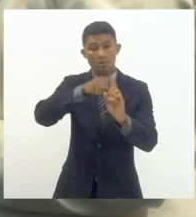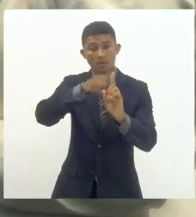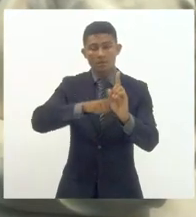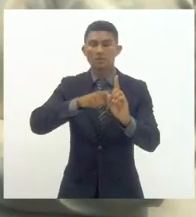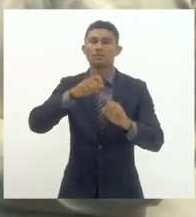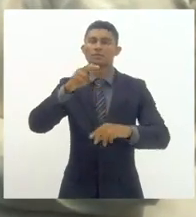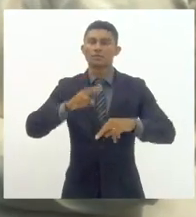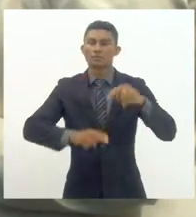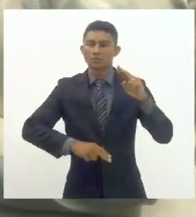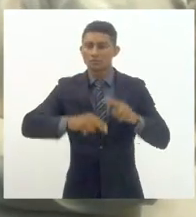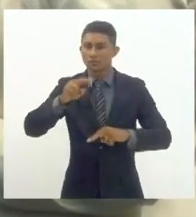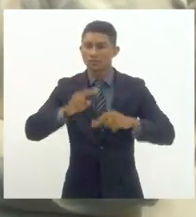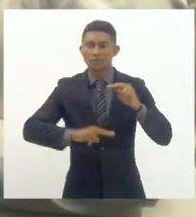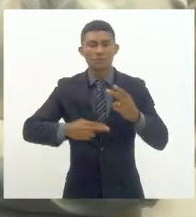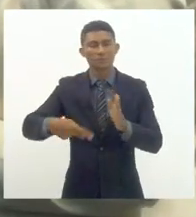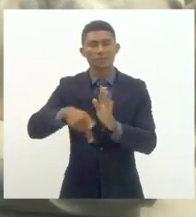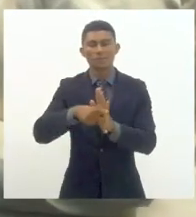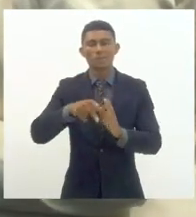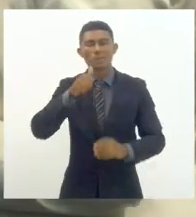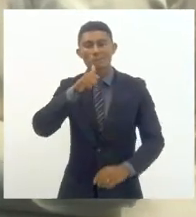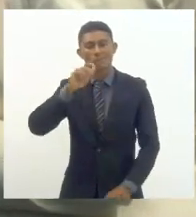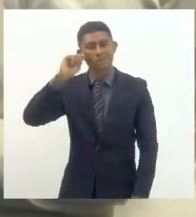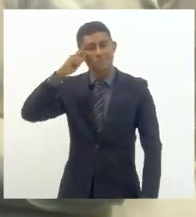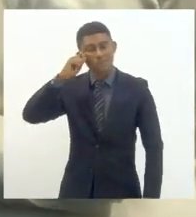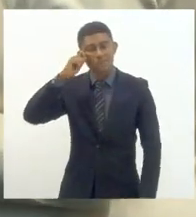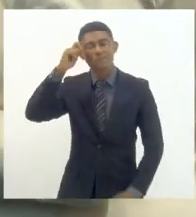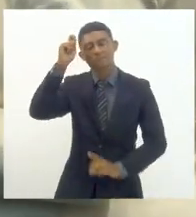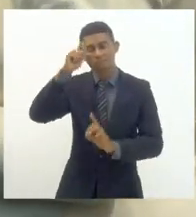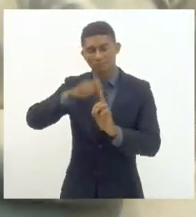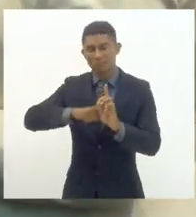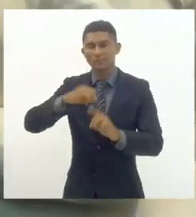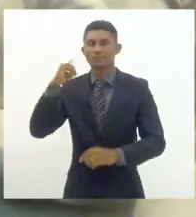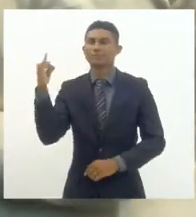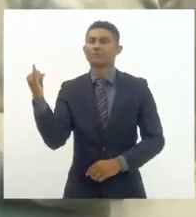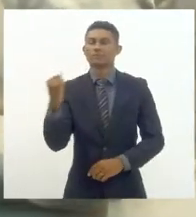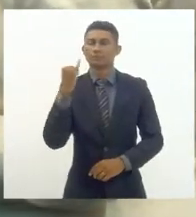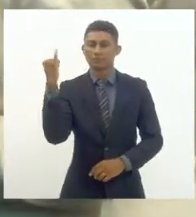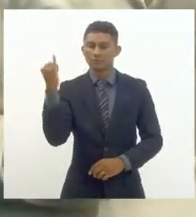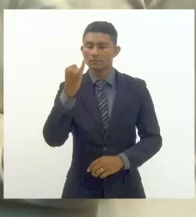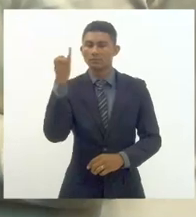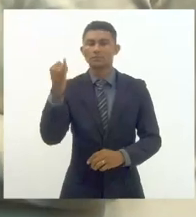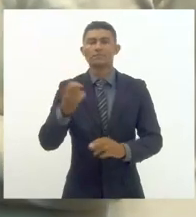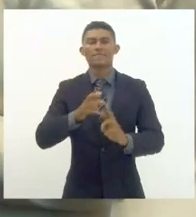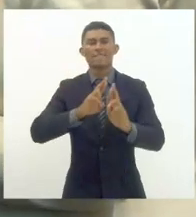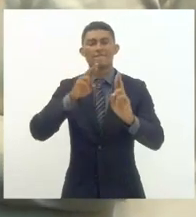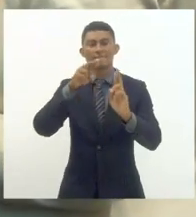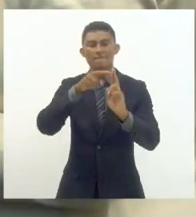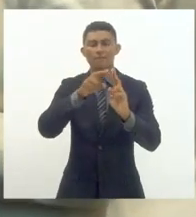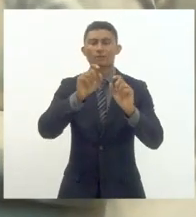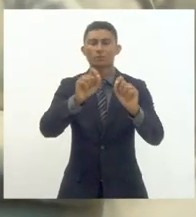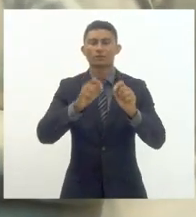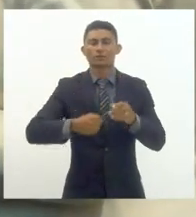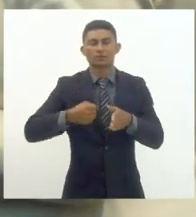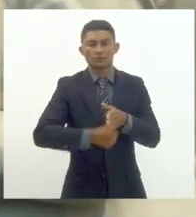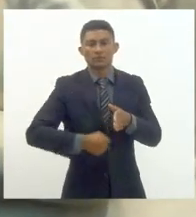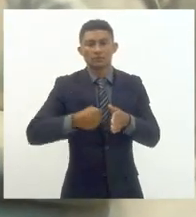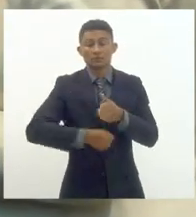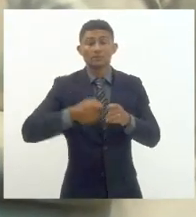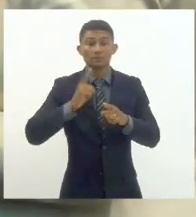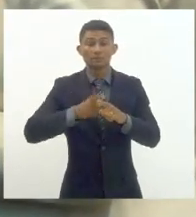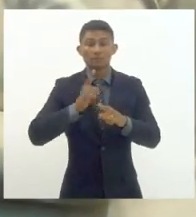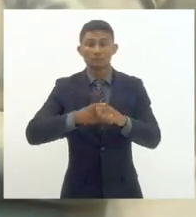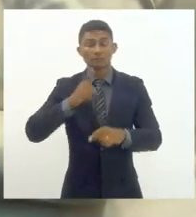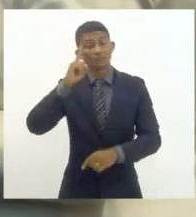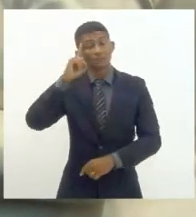tão simbólico para nós, uma referência de luta, por conta, inclusive, do Dia da